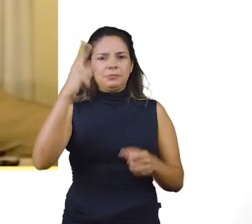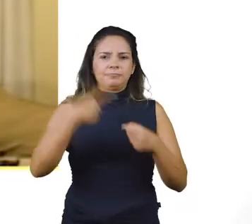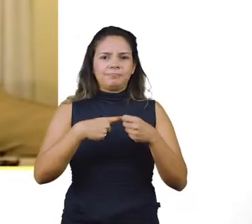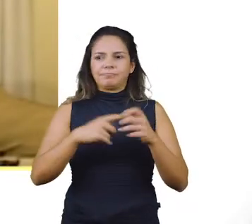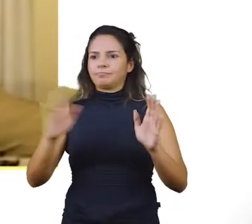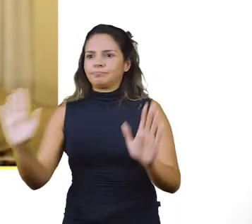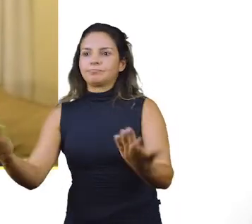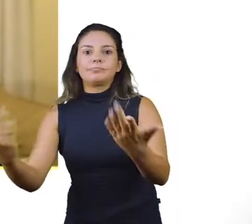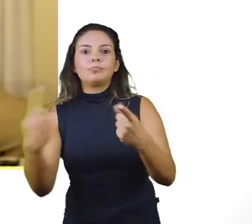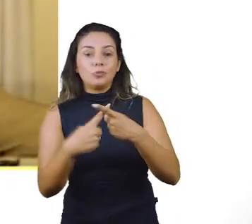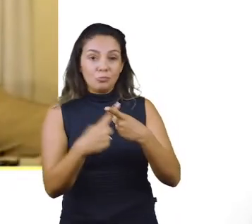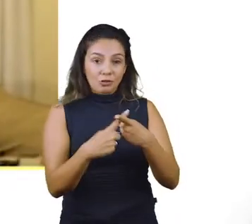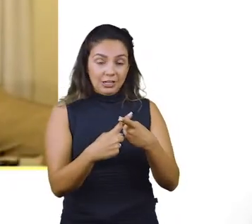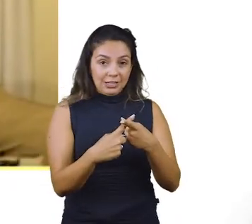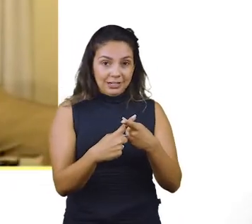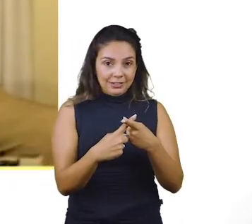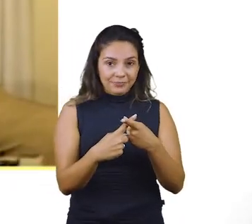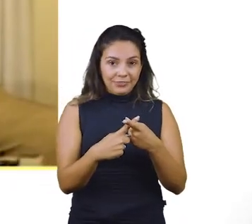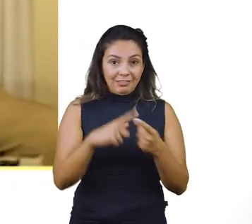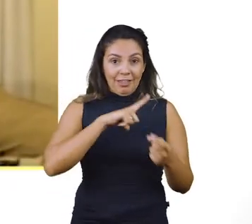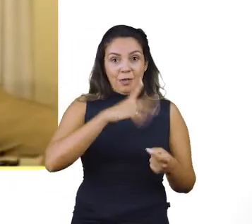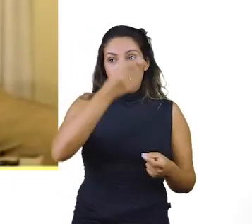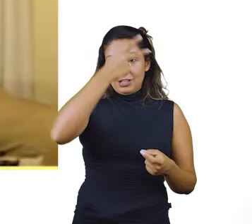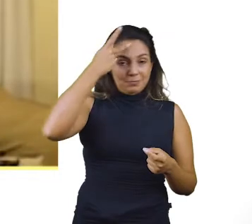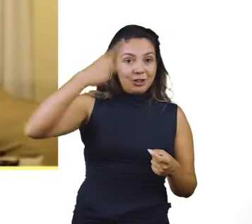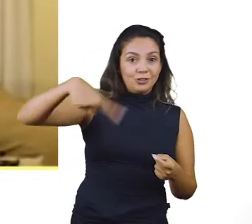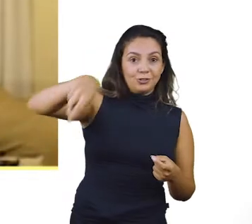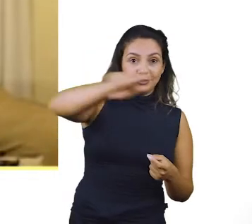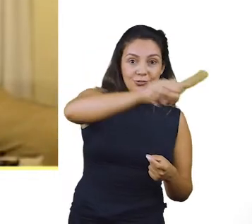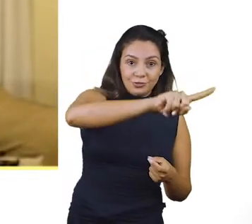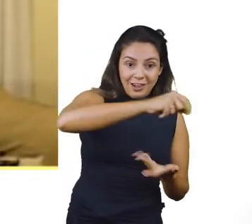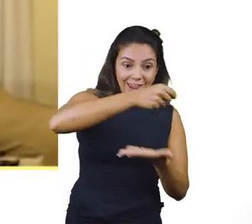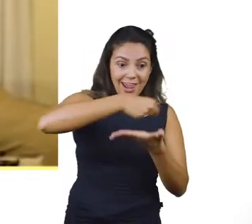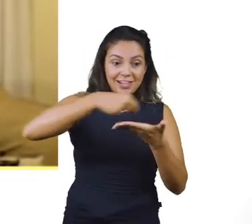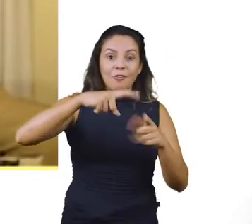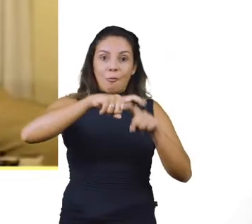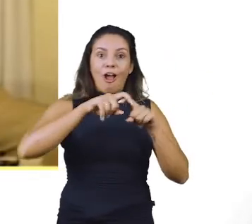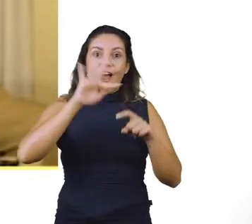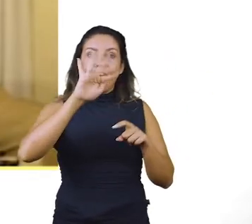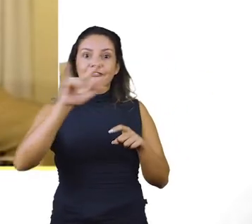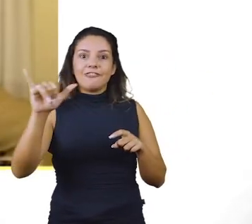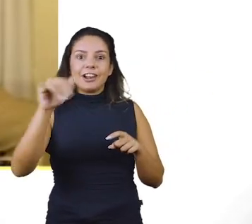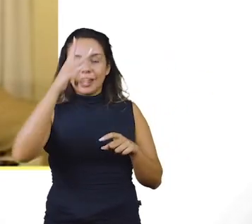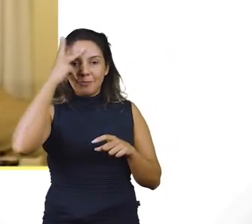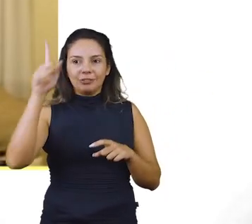que muita gente já está escrevendo por causa do Iaraxá e muita gente vai escrever, tenho certeza.